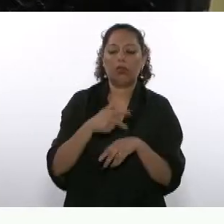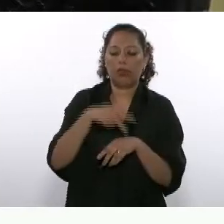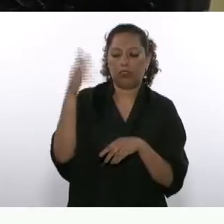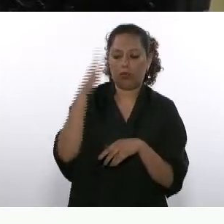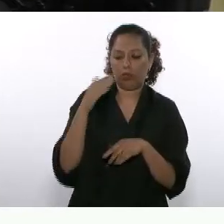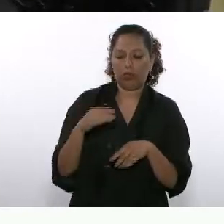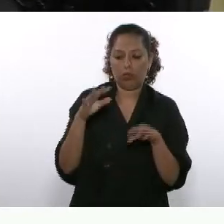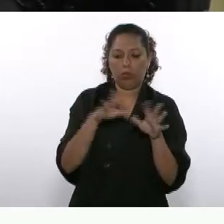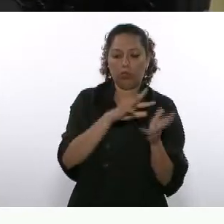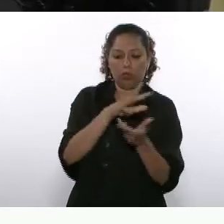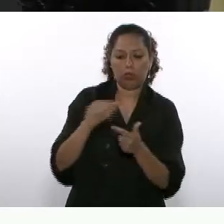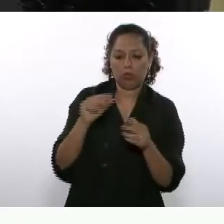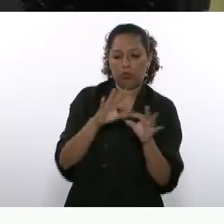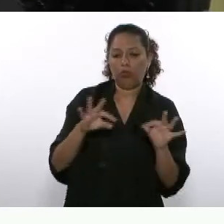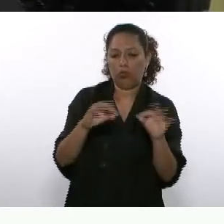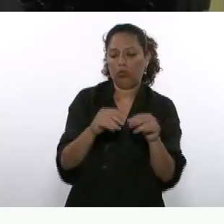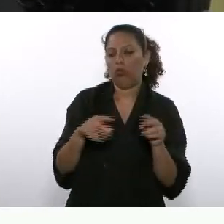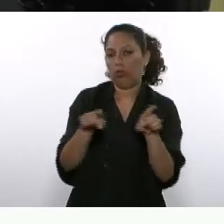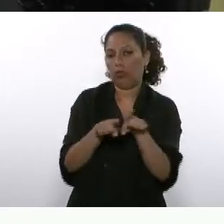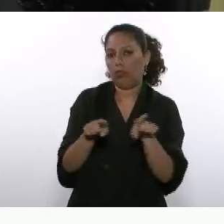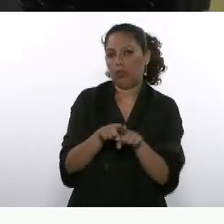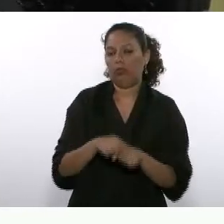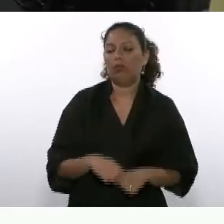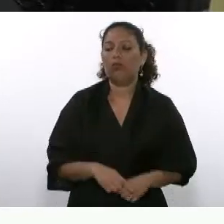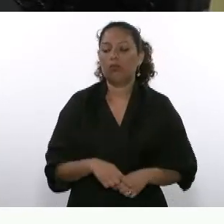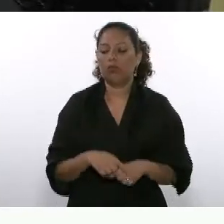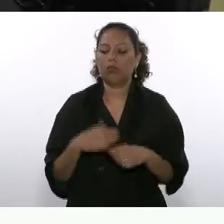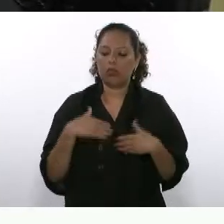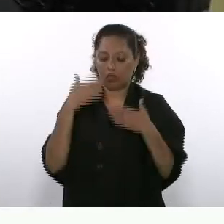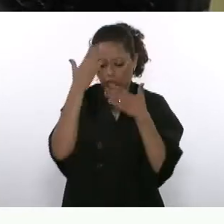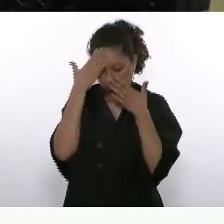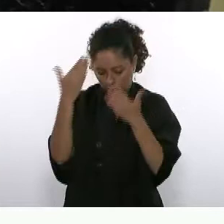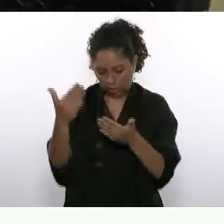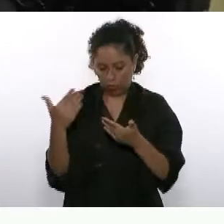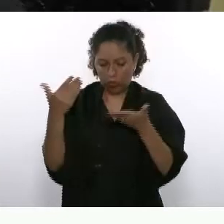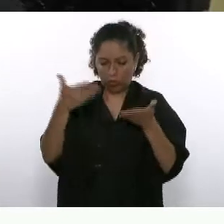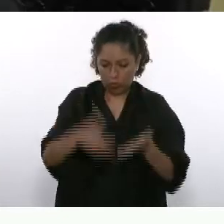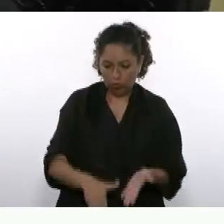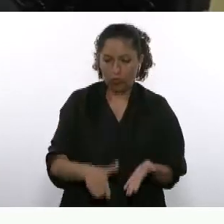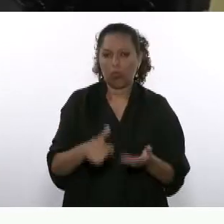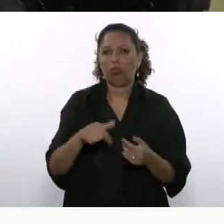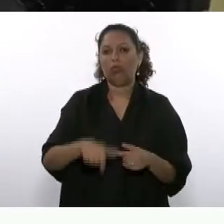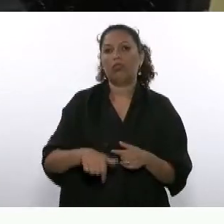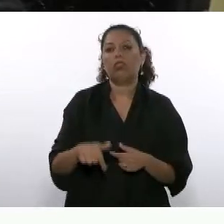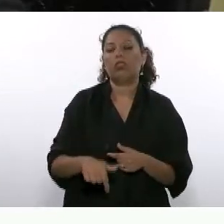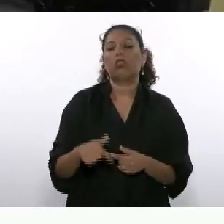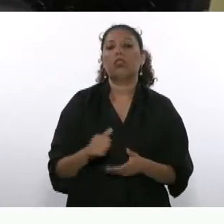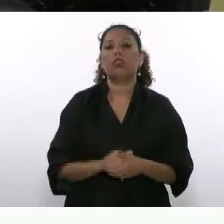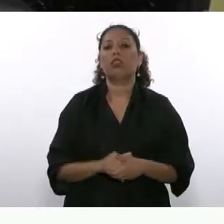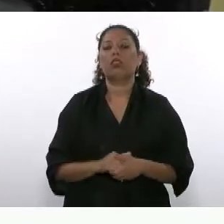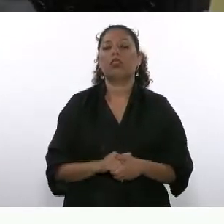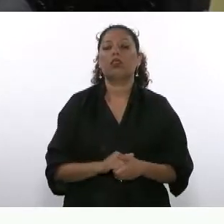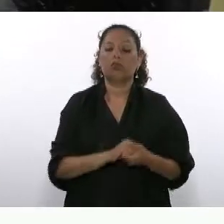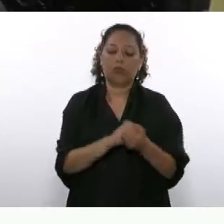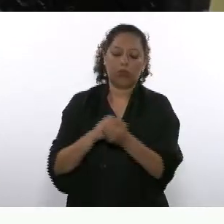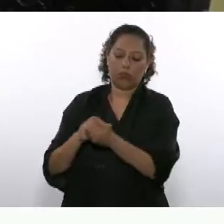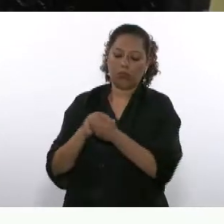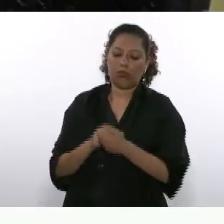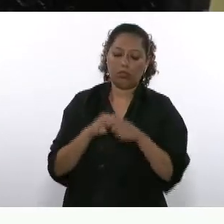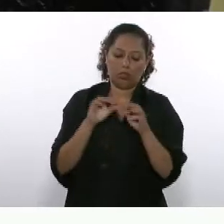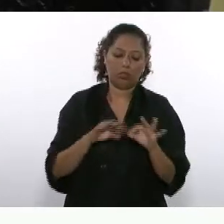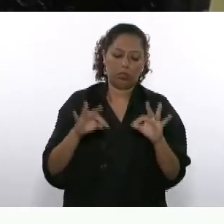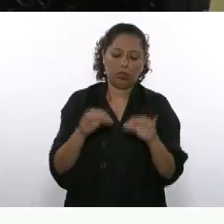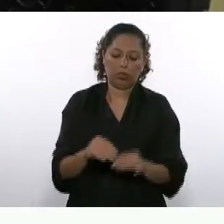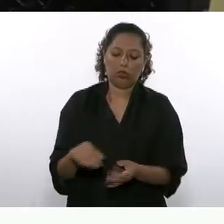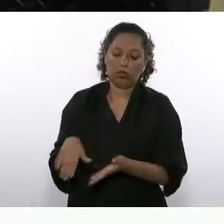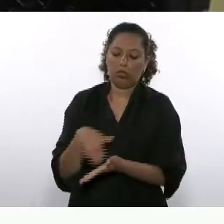mundo. Então, mais uma vez agradecendo a presença dos senhores, também transmitindo os cordiais cumprimentos ao secretário